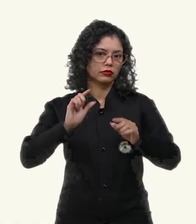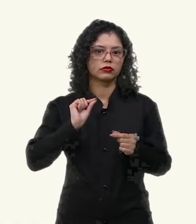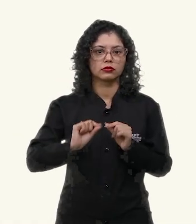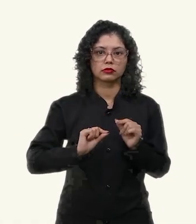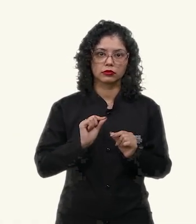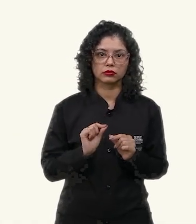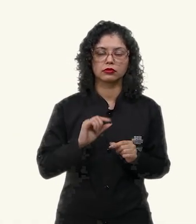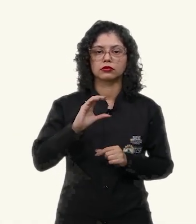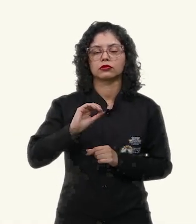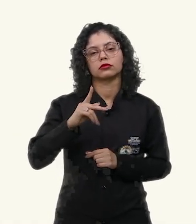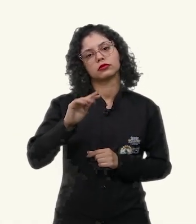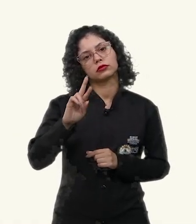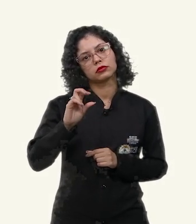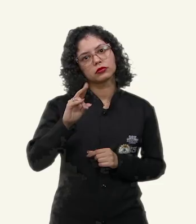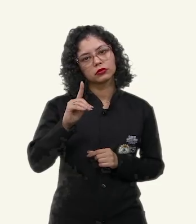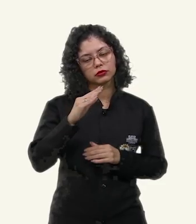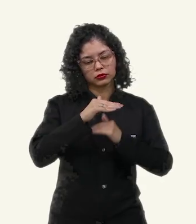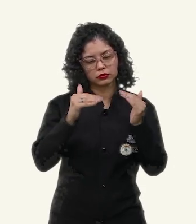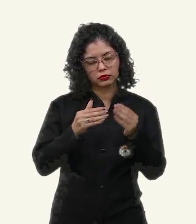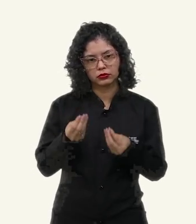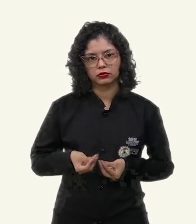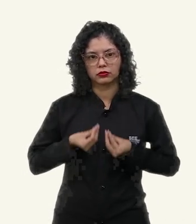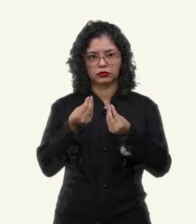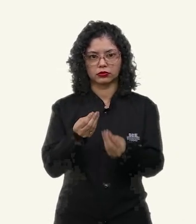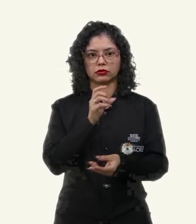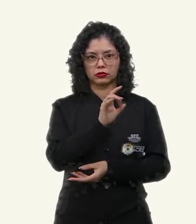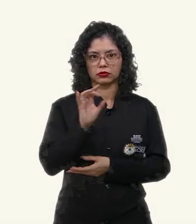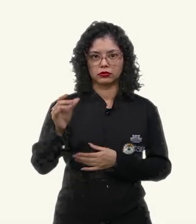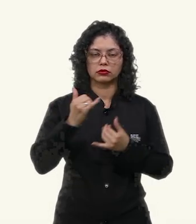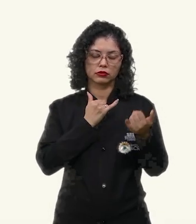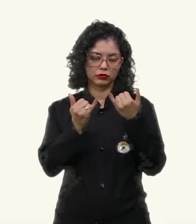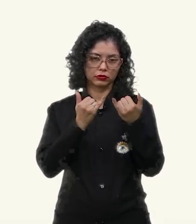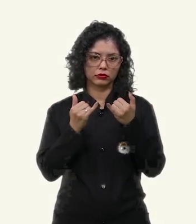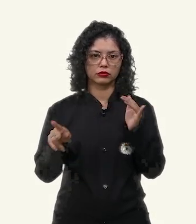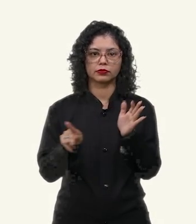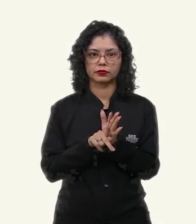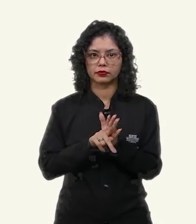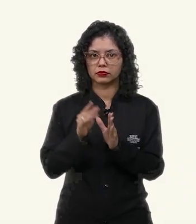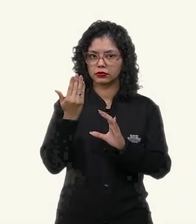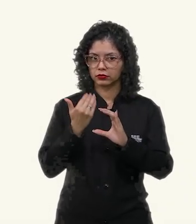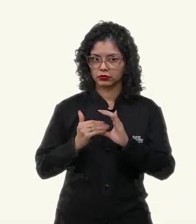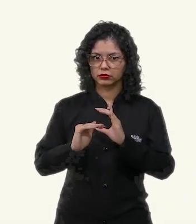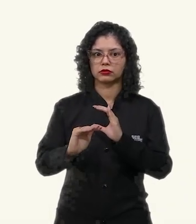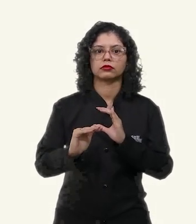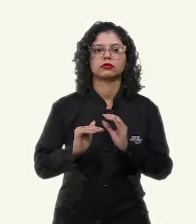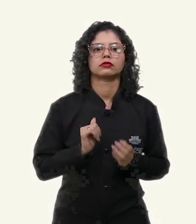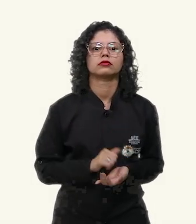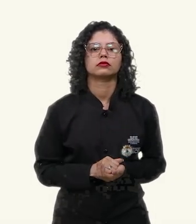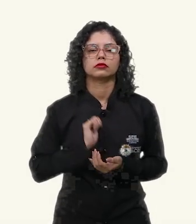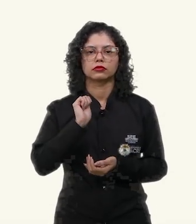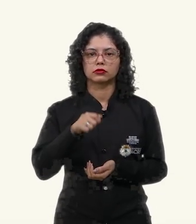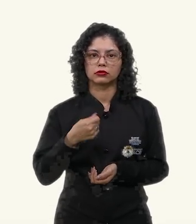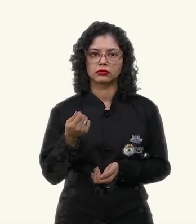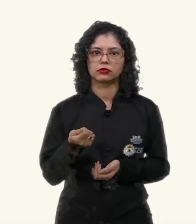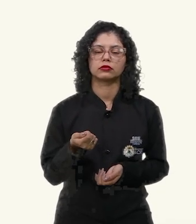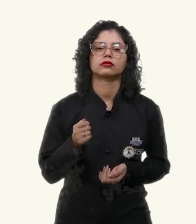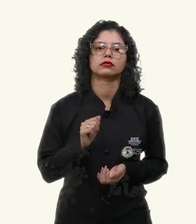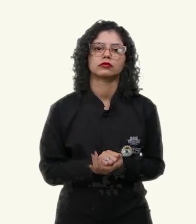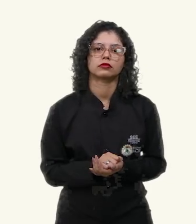Essa operadora vai receber todos os canais de cada programadora e vai enviar, né, esse sinal via